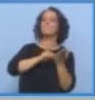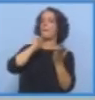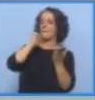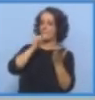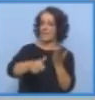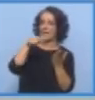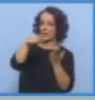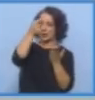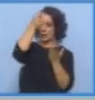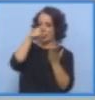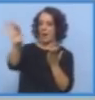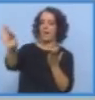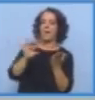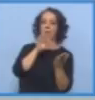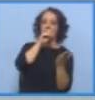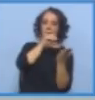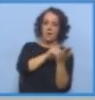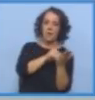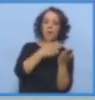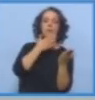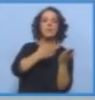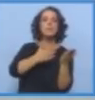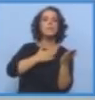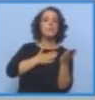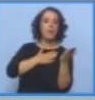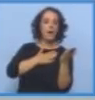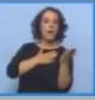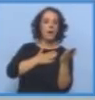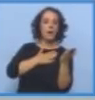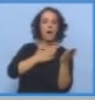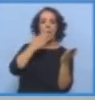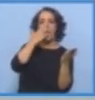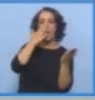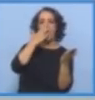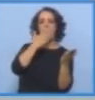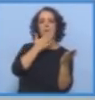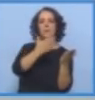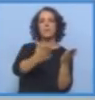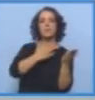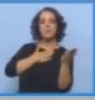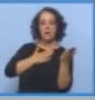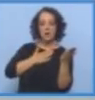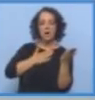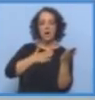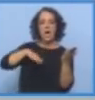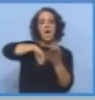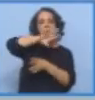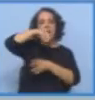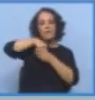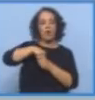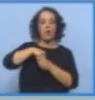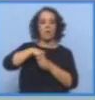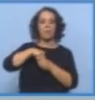episódio para nos abrir, eu diria quase a um envolvimento, que não é apenas o